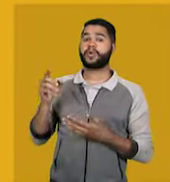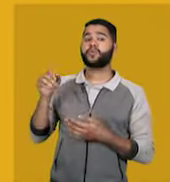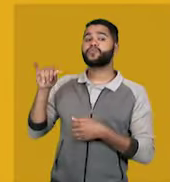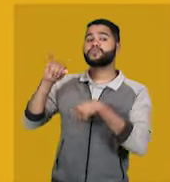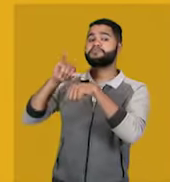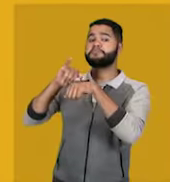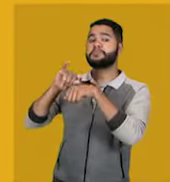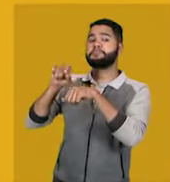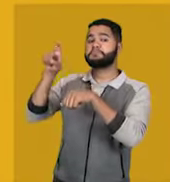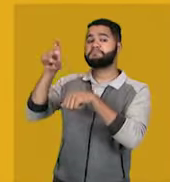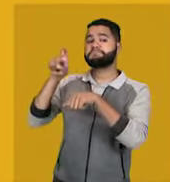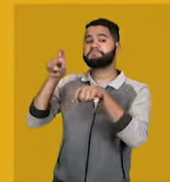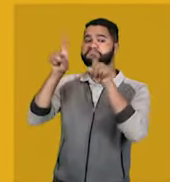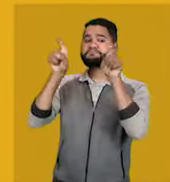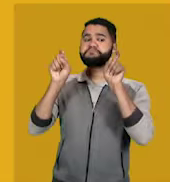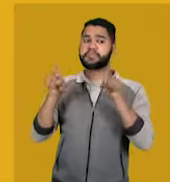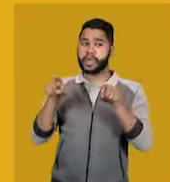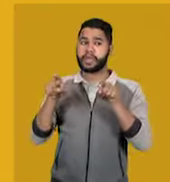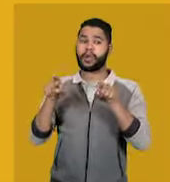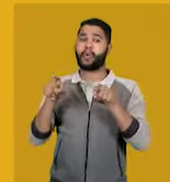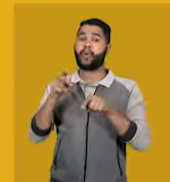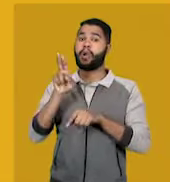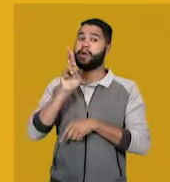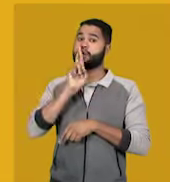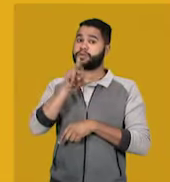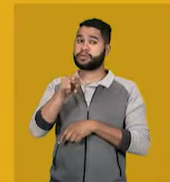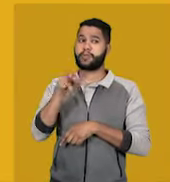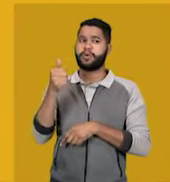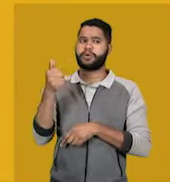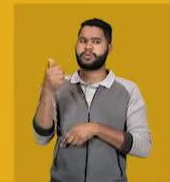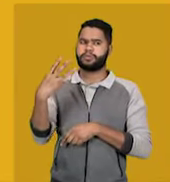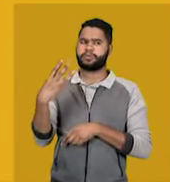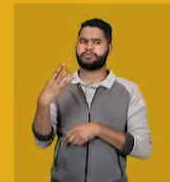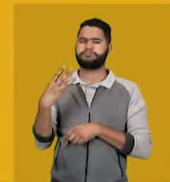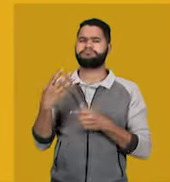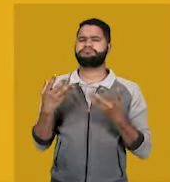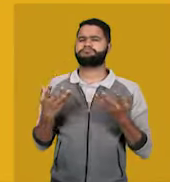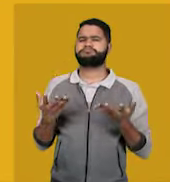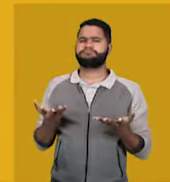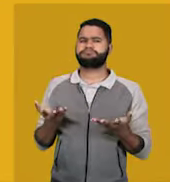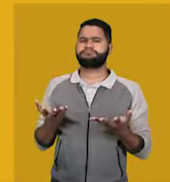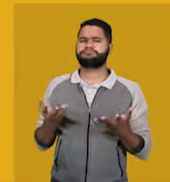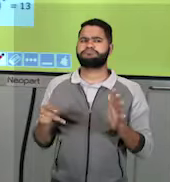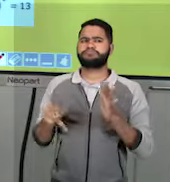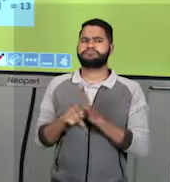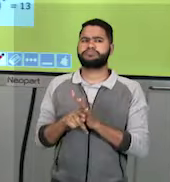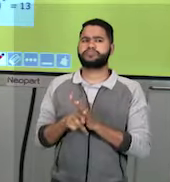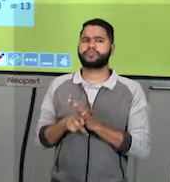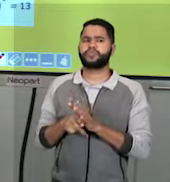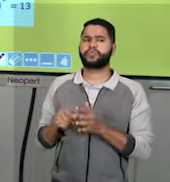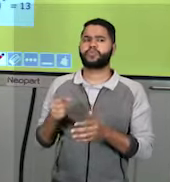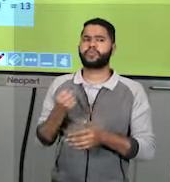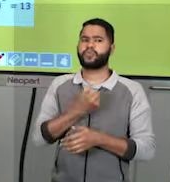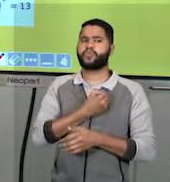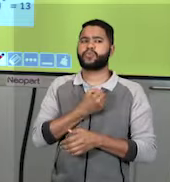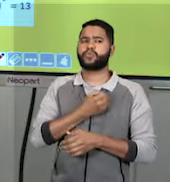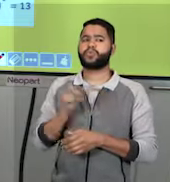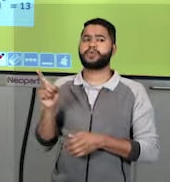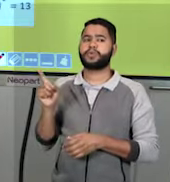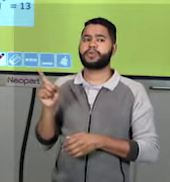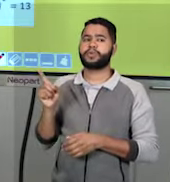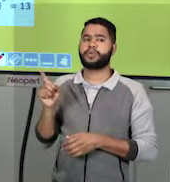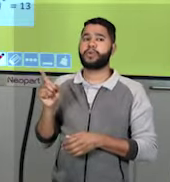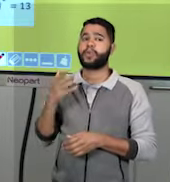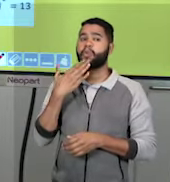dar 13, não é isso? Então, é só eu pensar. Como que eu tiro uma raiz quinta do número elevado a alguma coisa